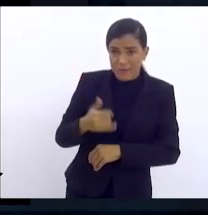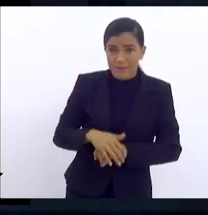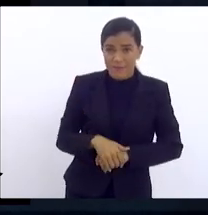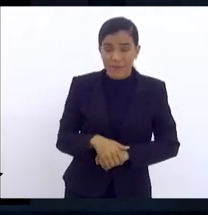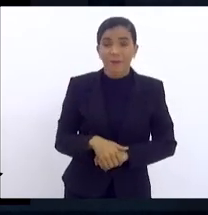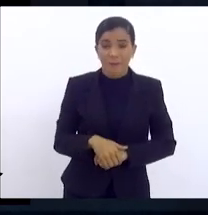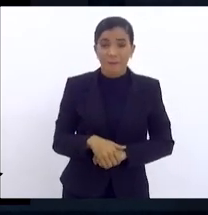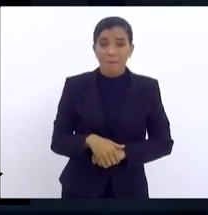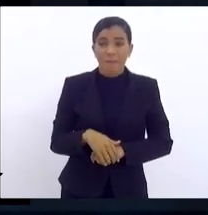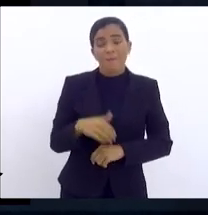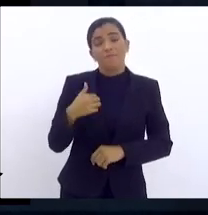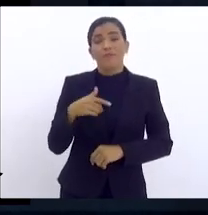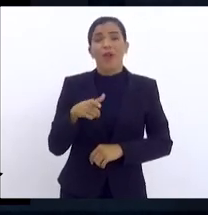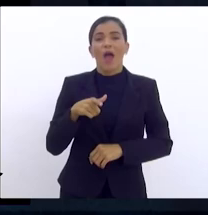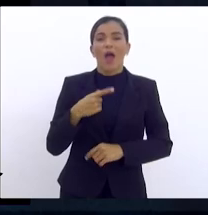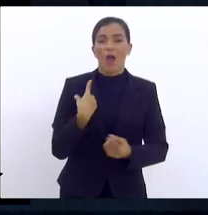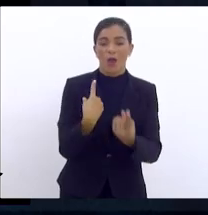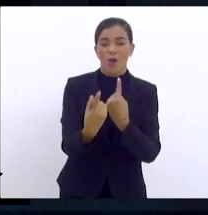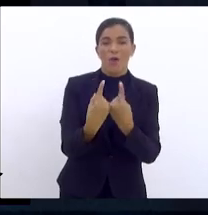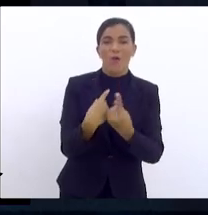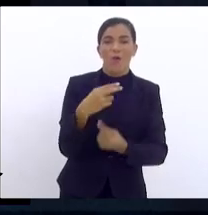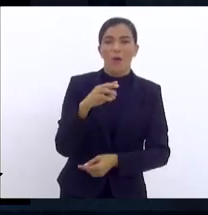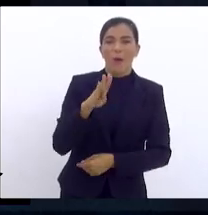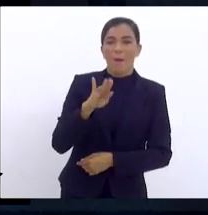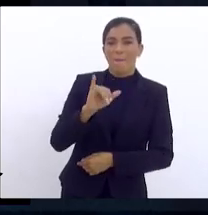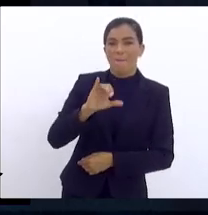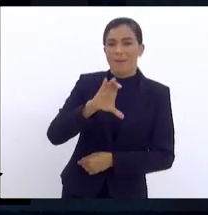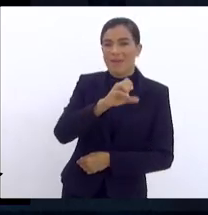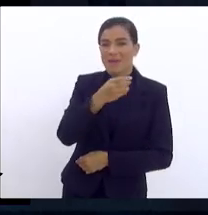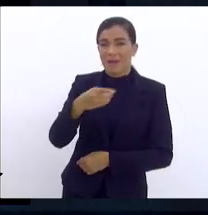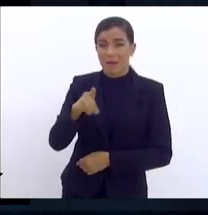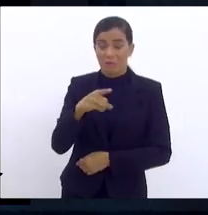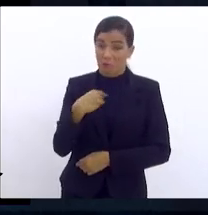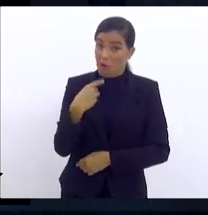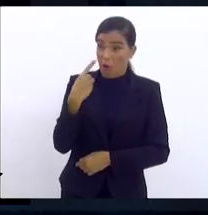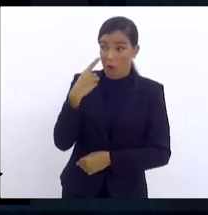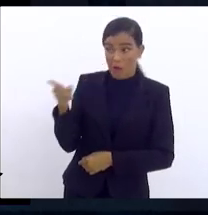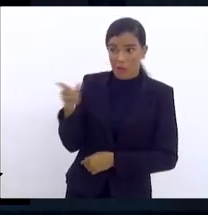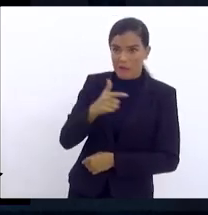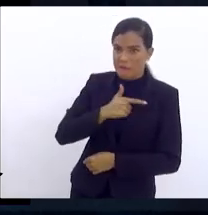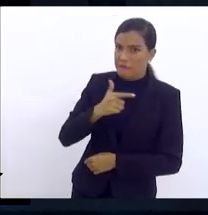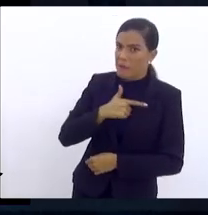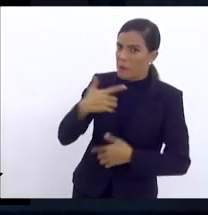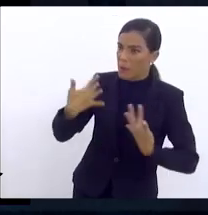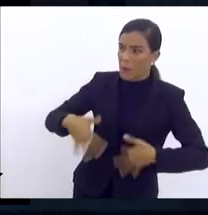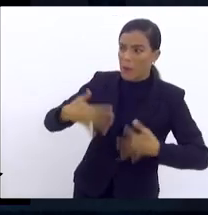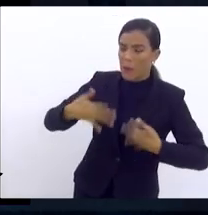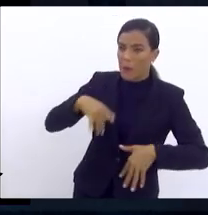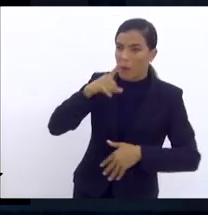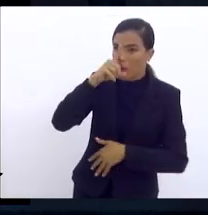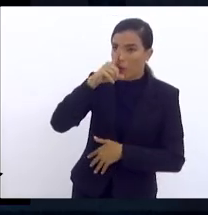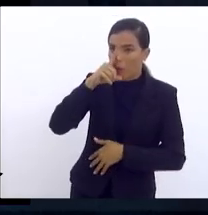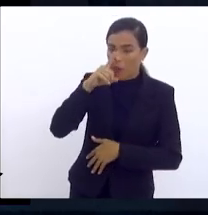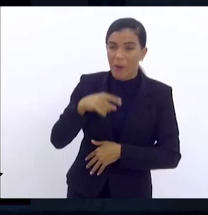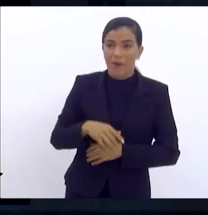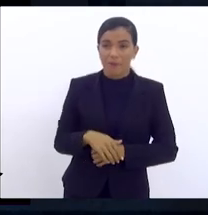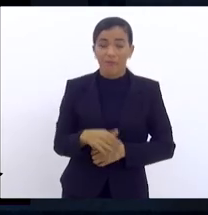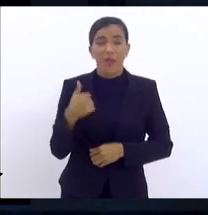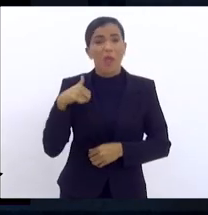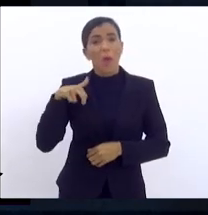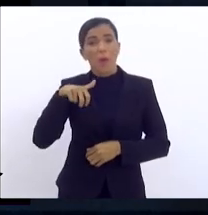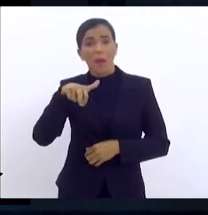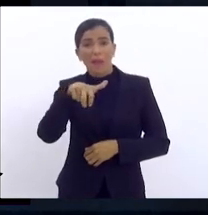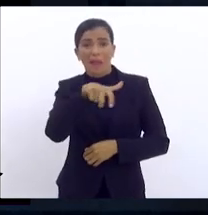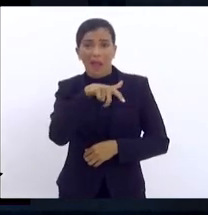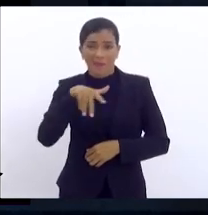o rodo bicão e eu falei para minha esposa falei Rapaz o negócio tá feio dizer para os senhores que eu andava